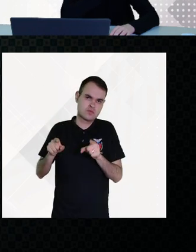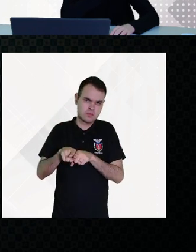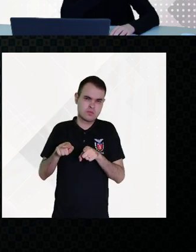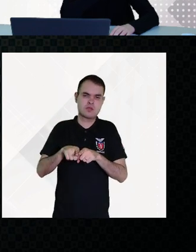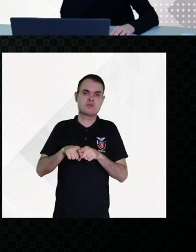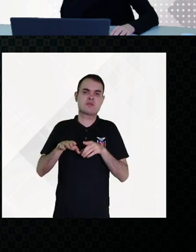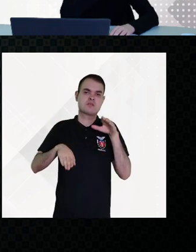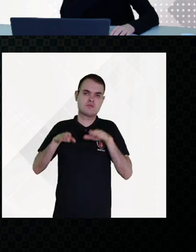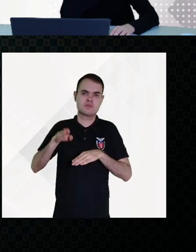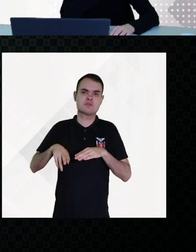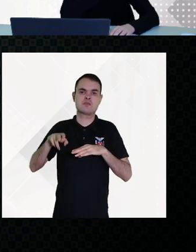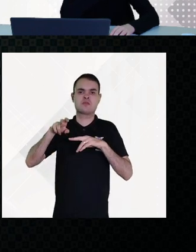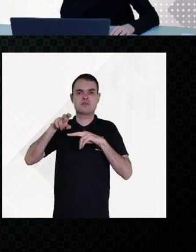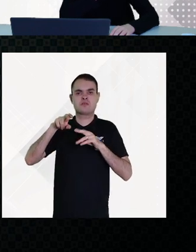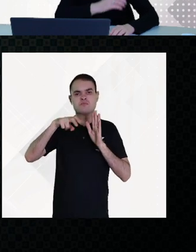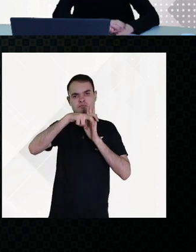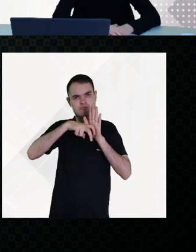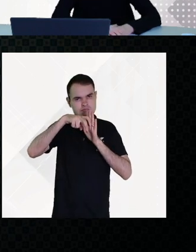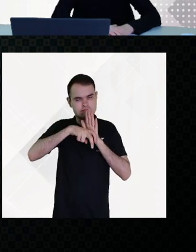de roda,